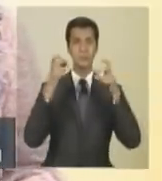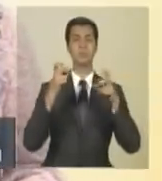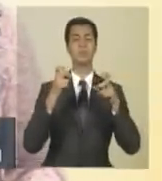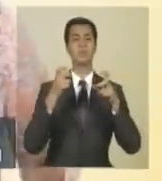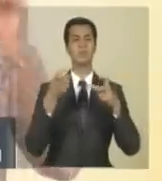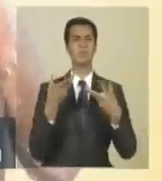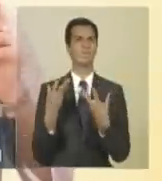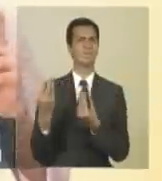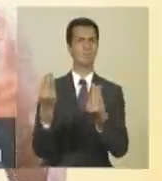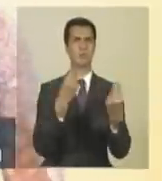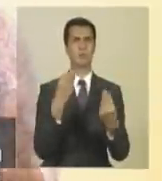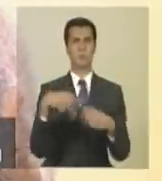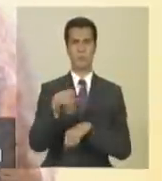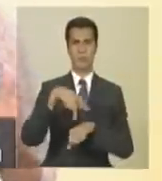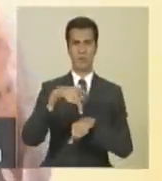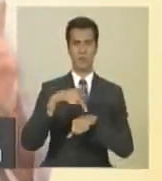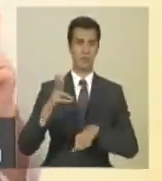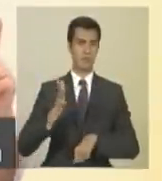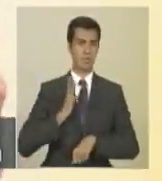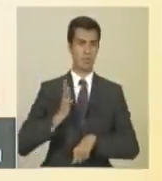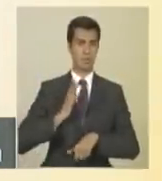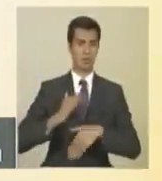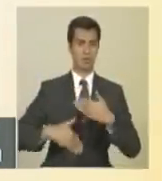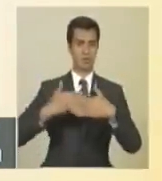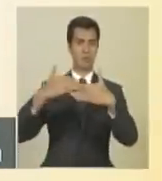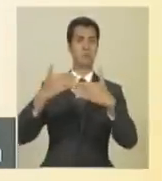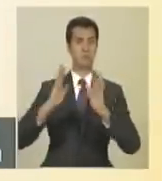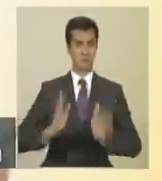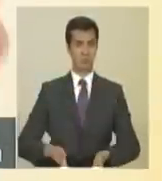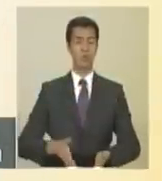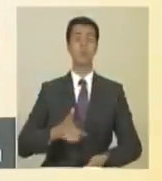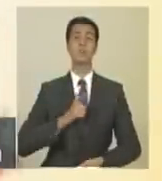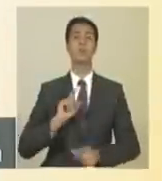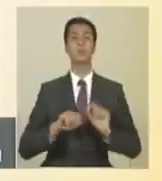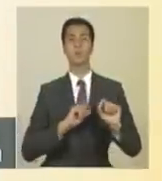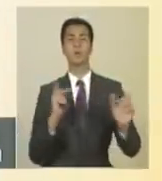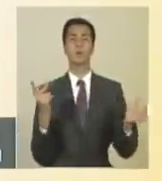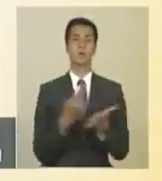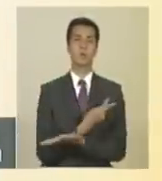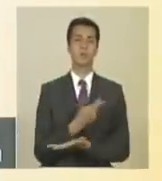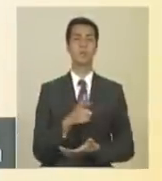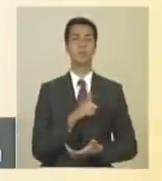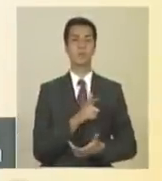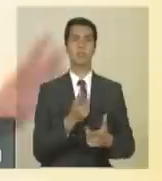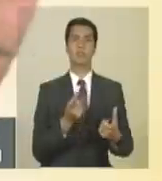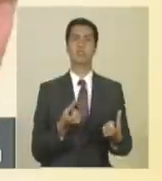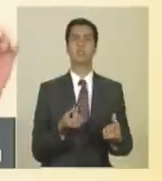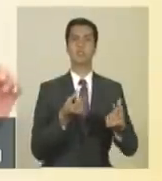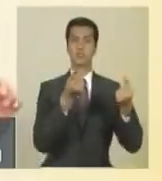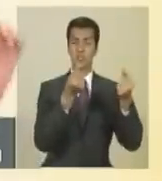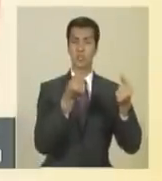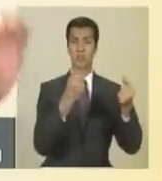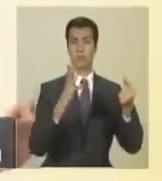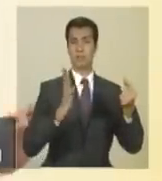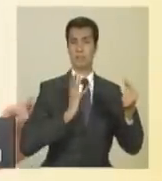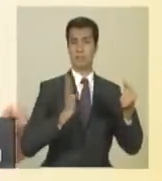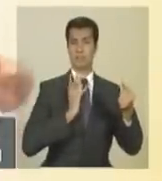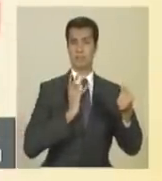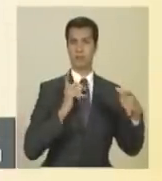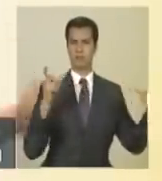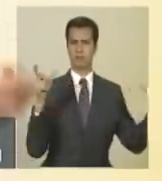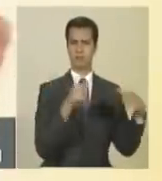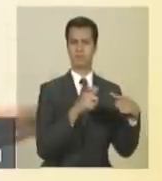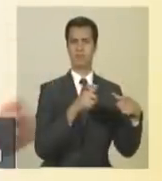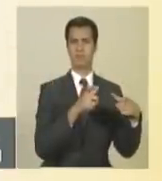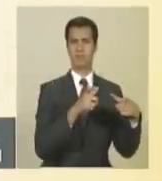países desenvolvidos, houve uma grande concentração de renda, que significa e é igual